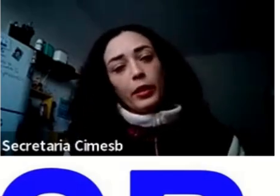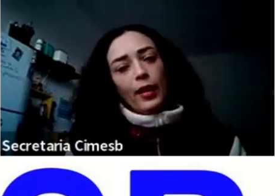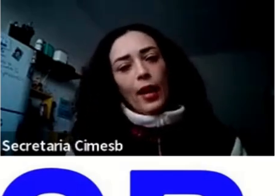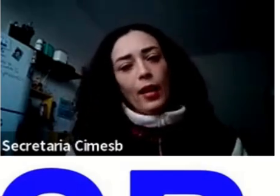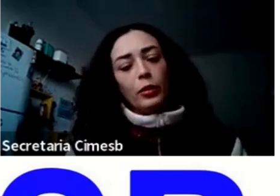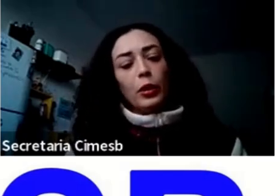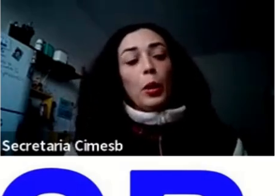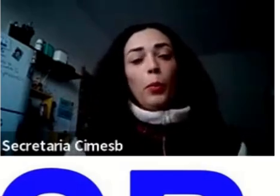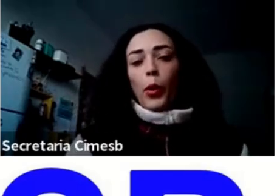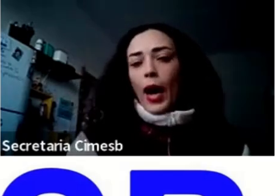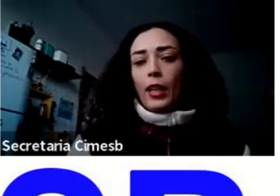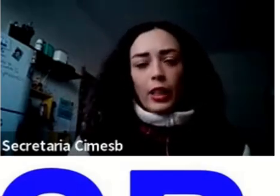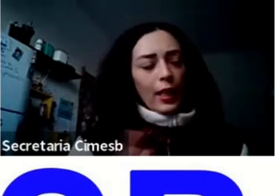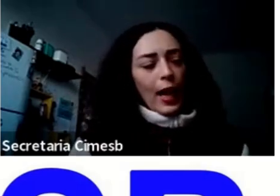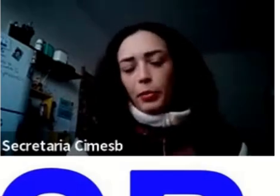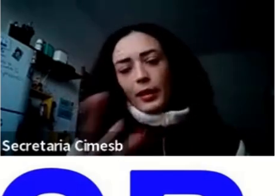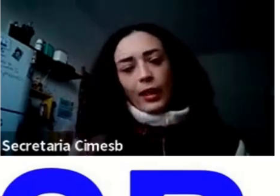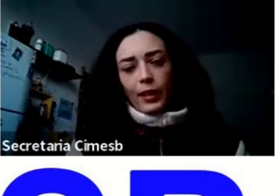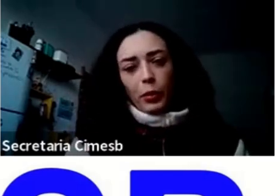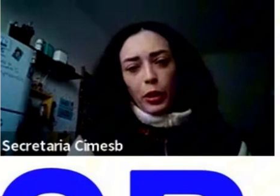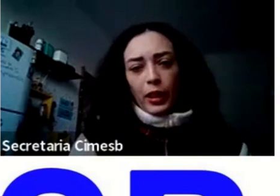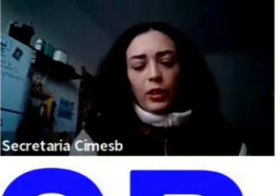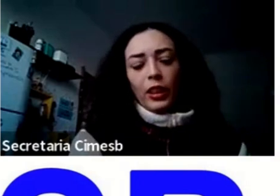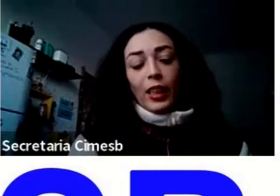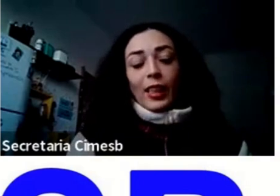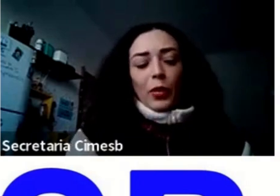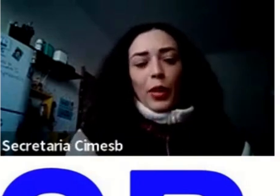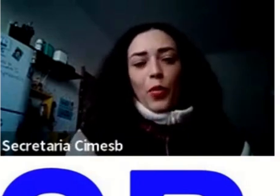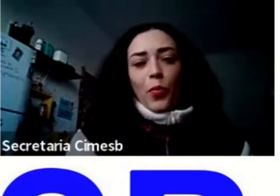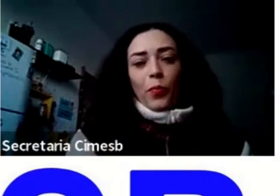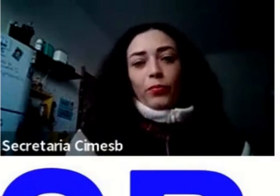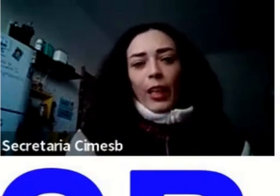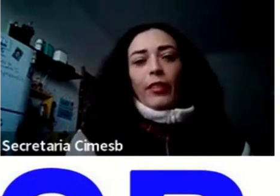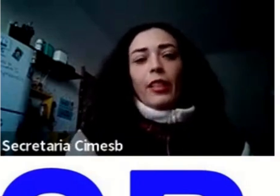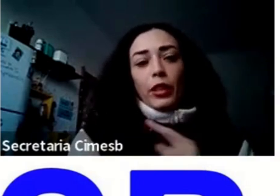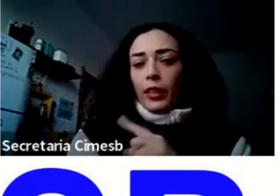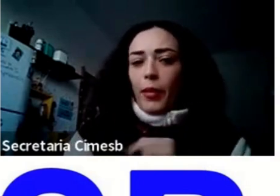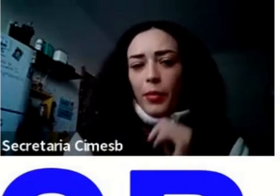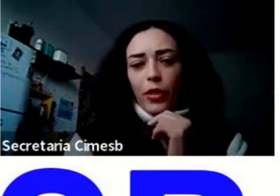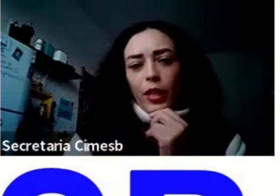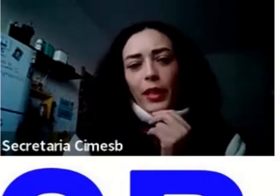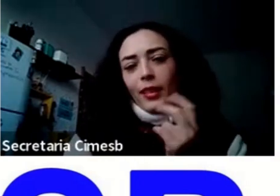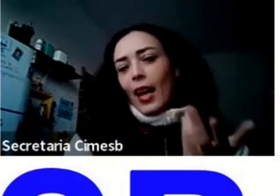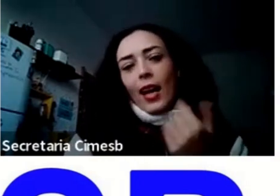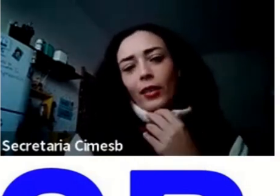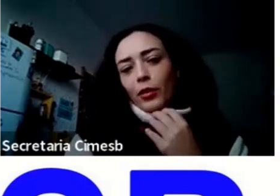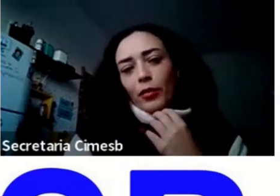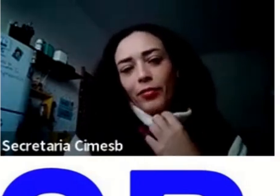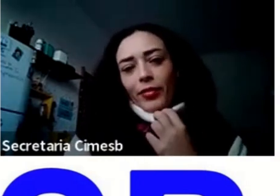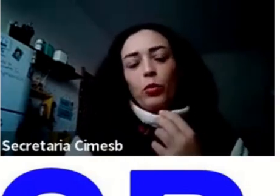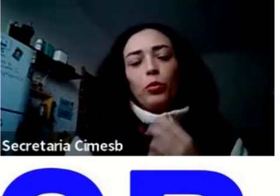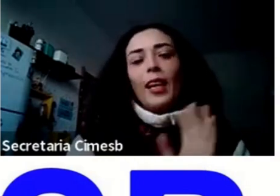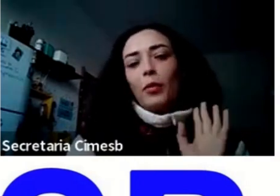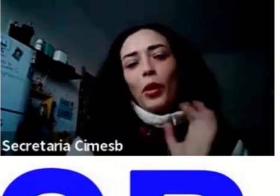esquecia muito caderno, borracha, lápis e assim por diante. Então, eu falava, não, você que vai pedir